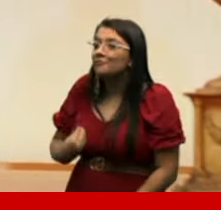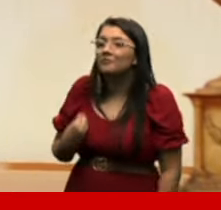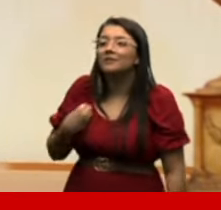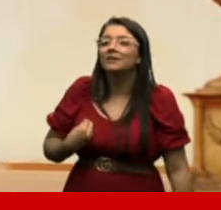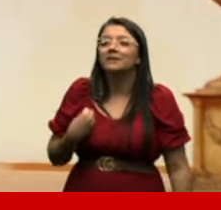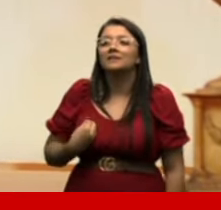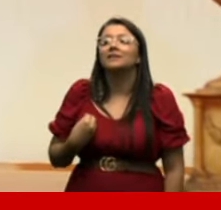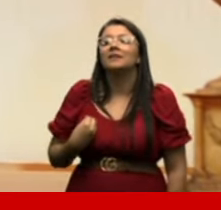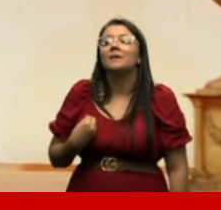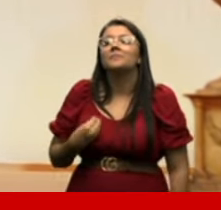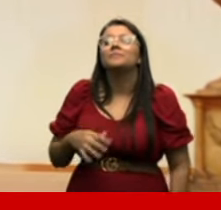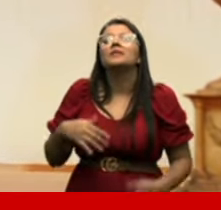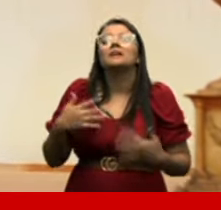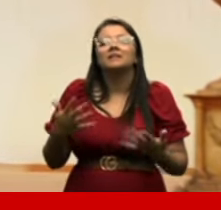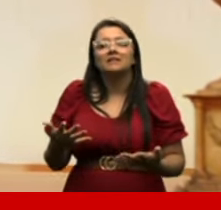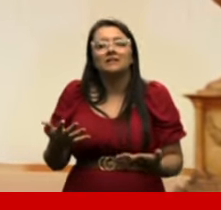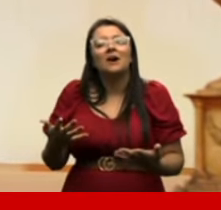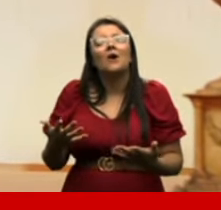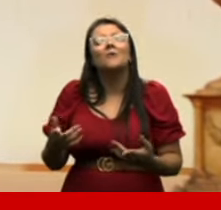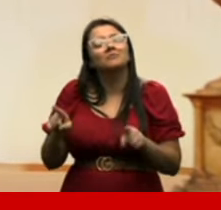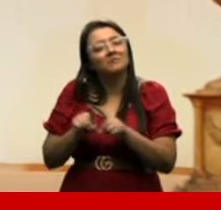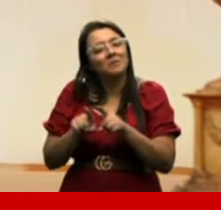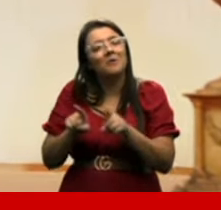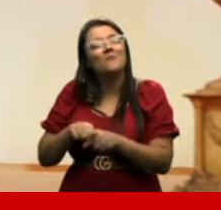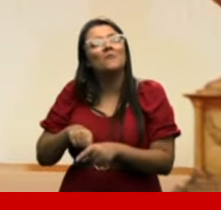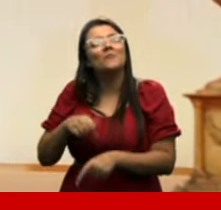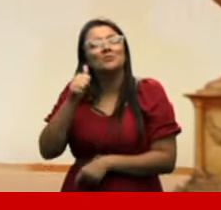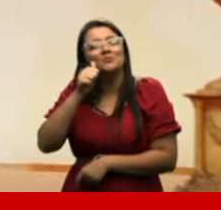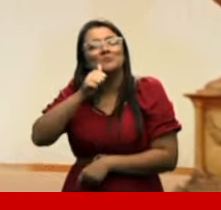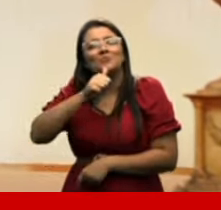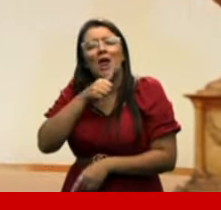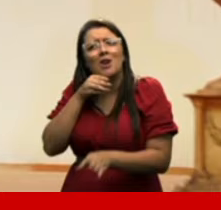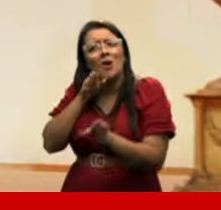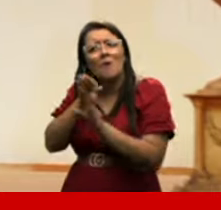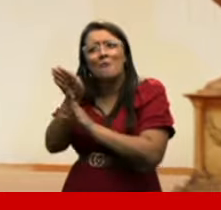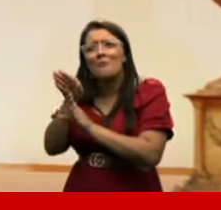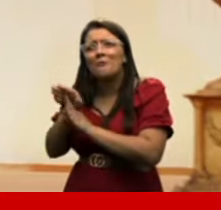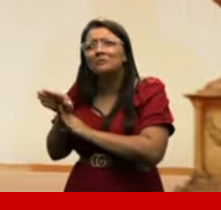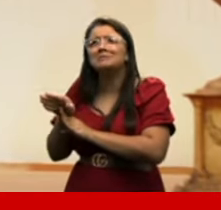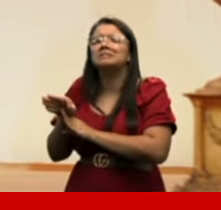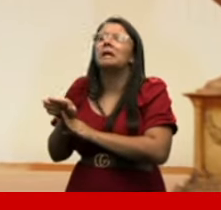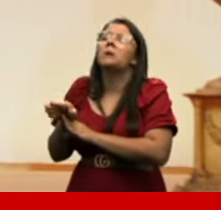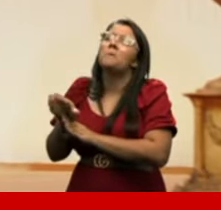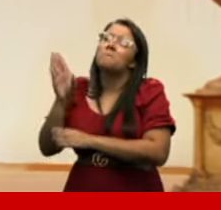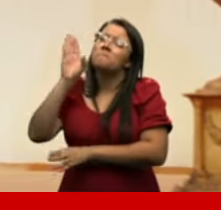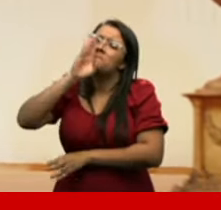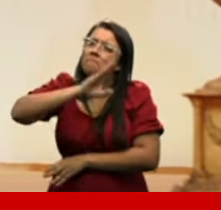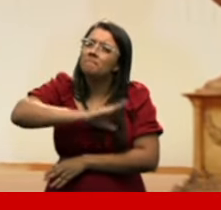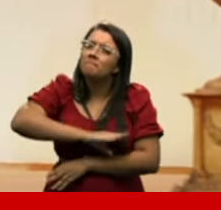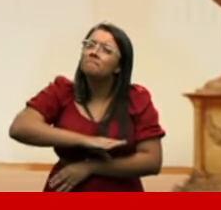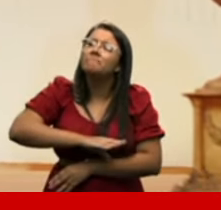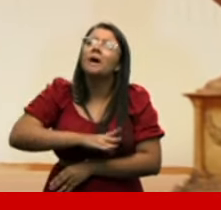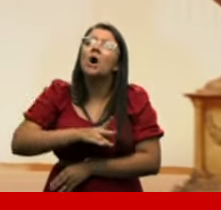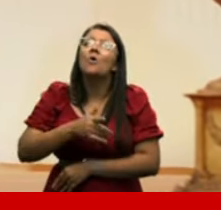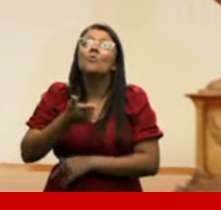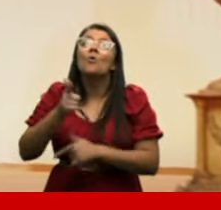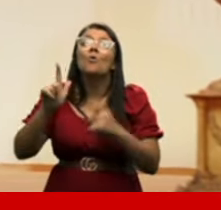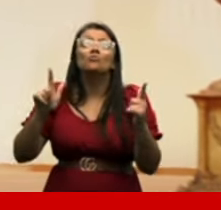ano que vem, a gente vai falar das mulheres que aconselharam mal os seus maridos e